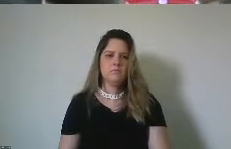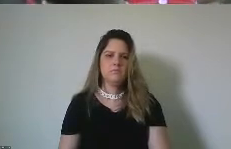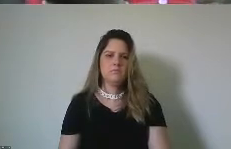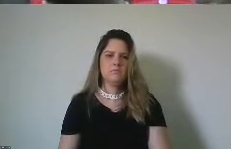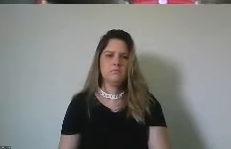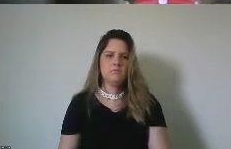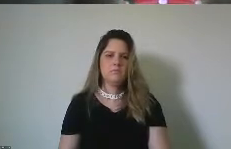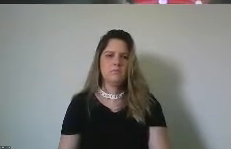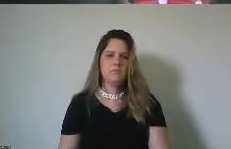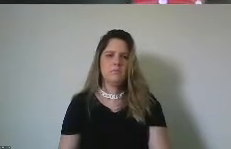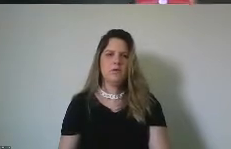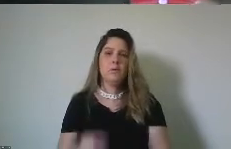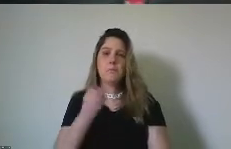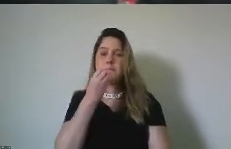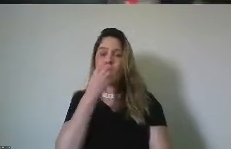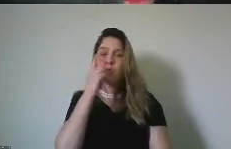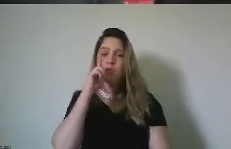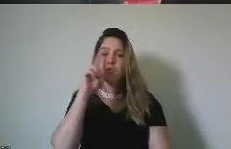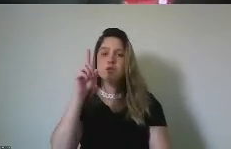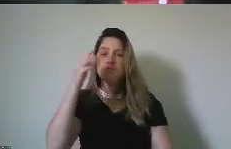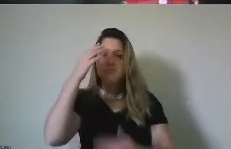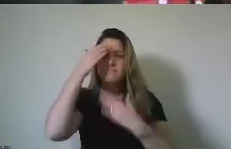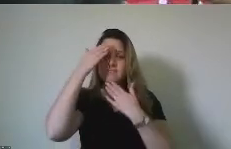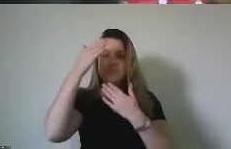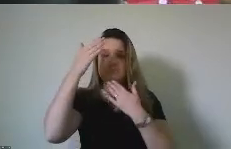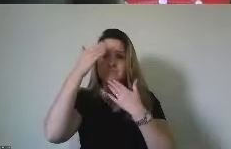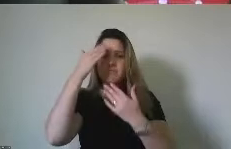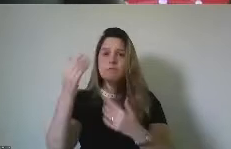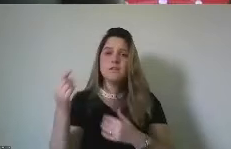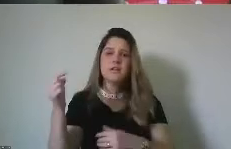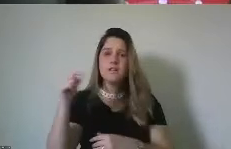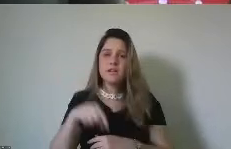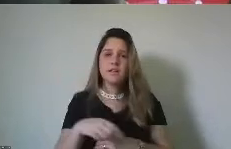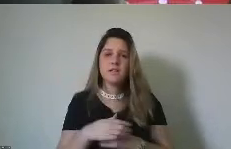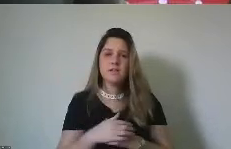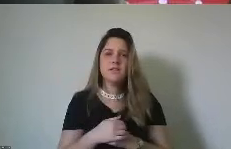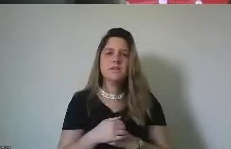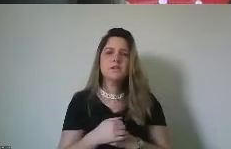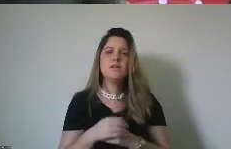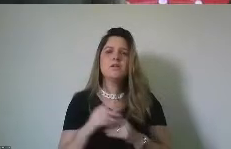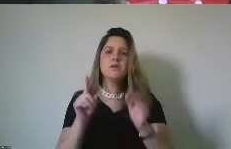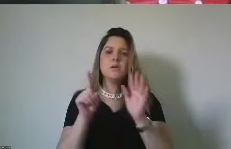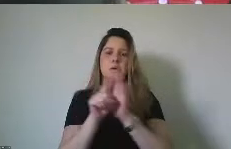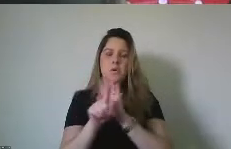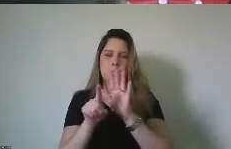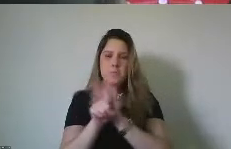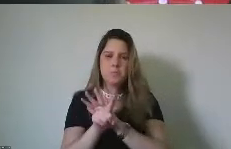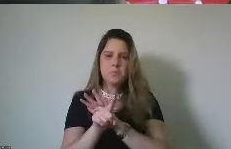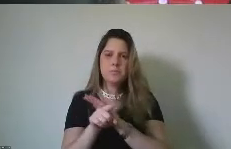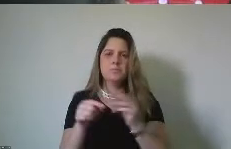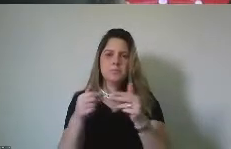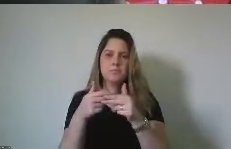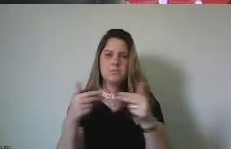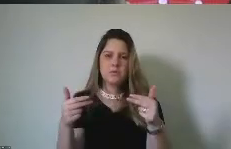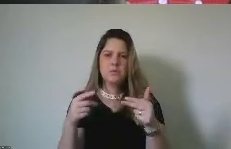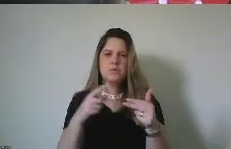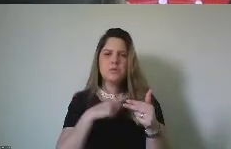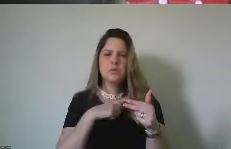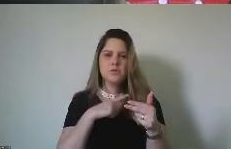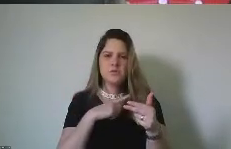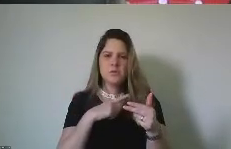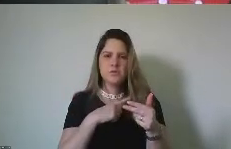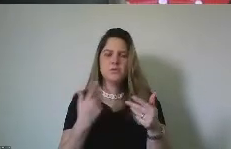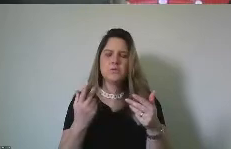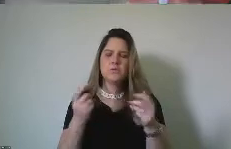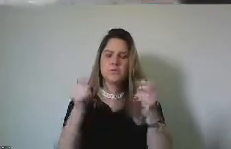bom dia obrigado pelo evento pessoal Vitor do jipe Morgan queria fazer uma pergunta sobre fanding né Vocês têm aí 15 bid capex para fazer nos